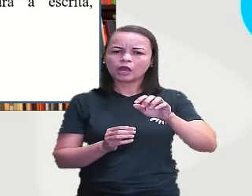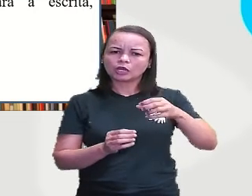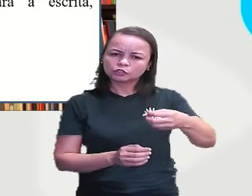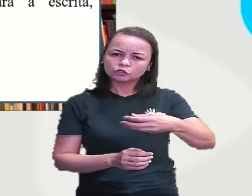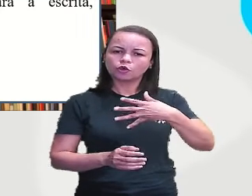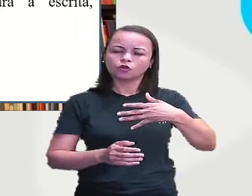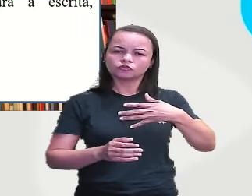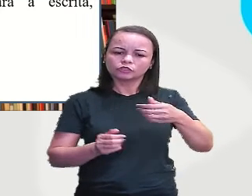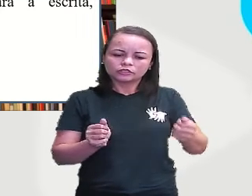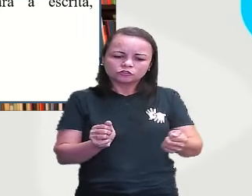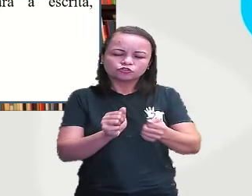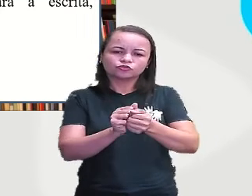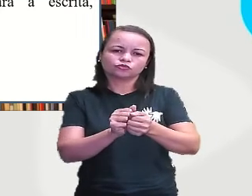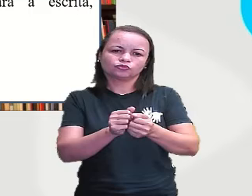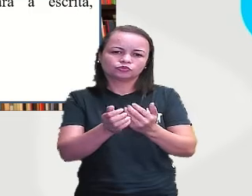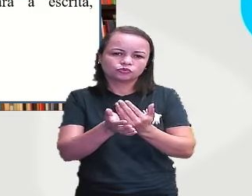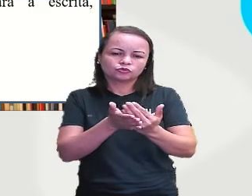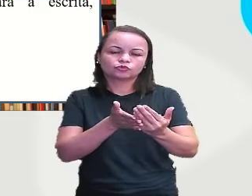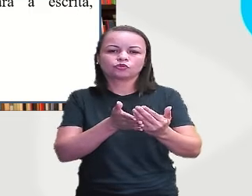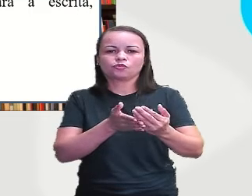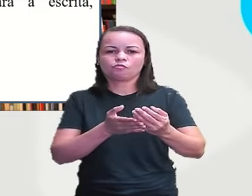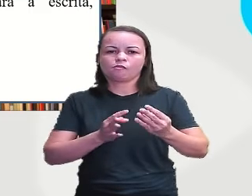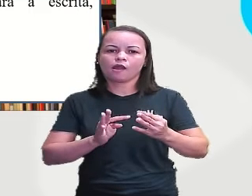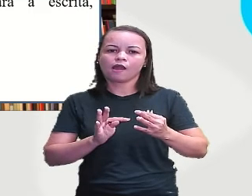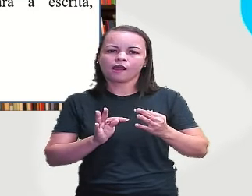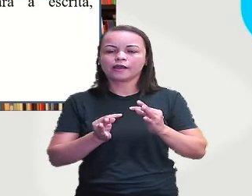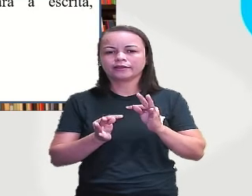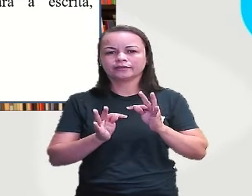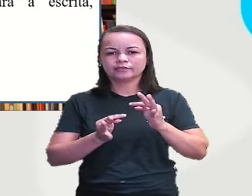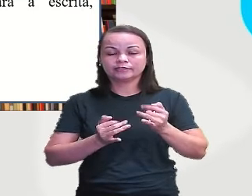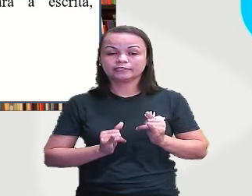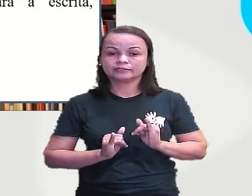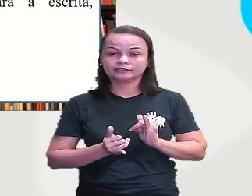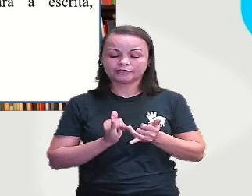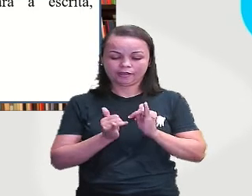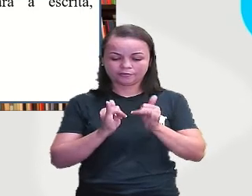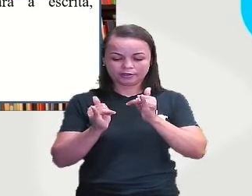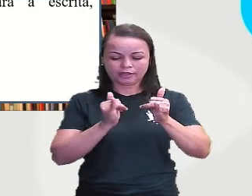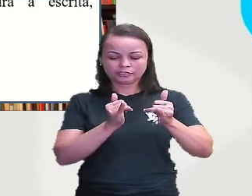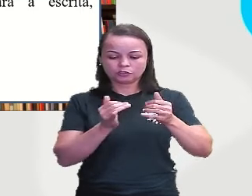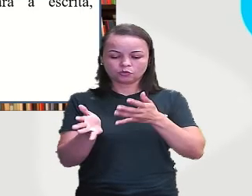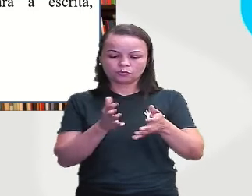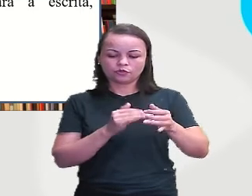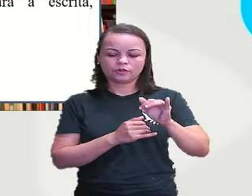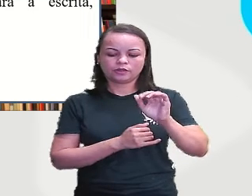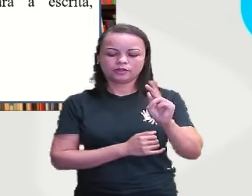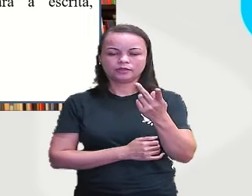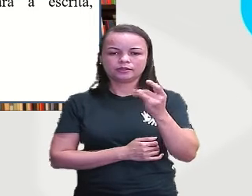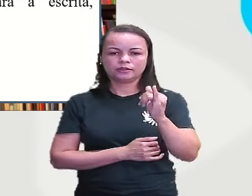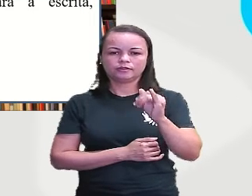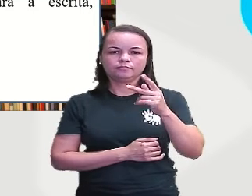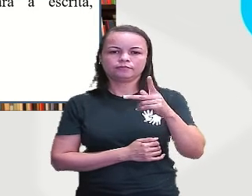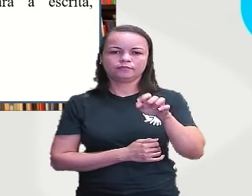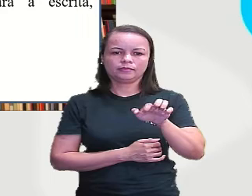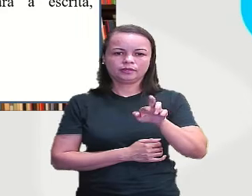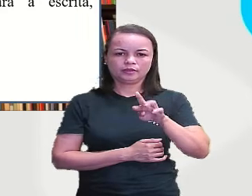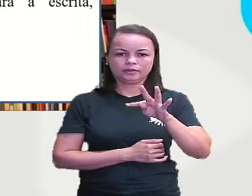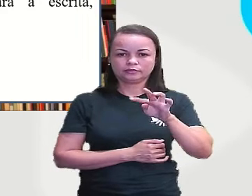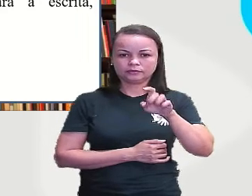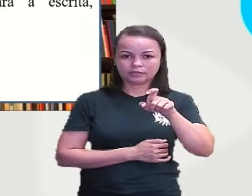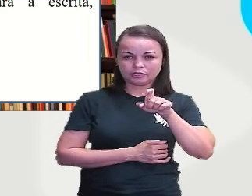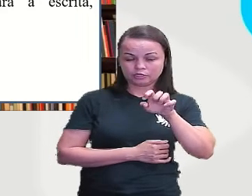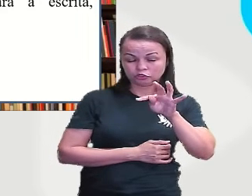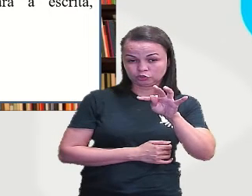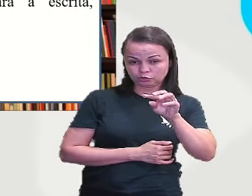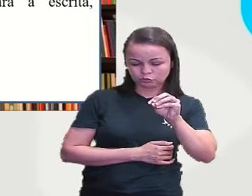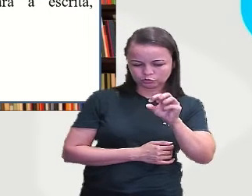a internet dentro do hipertexto, o que viabilizou a criação de novos espaços para a escrita, possibilitando aí